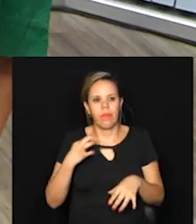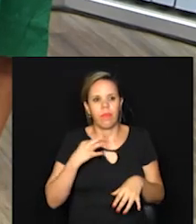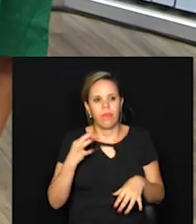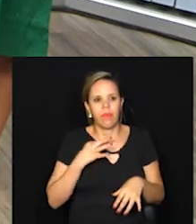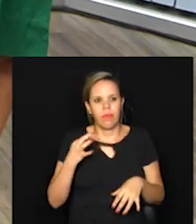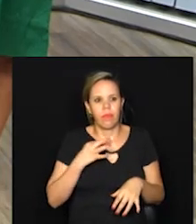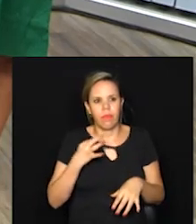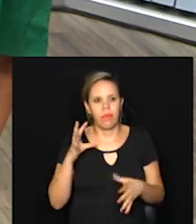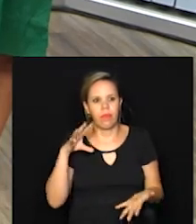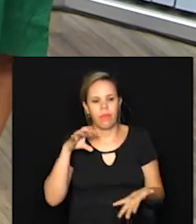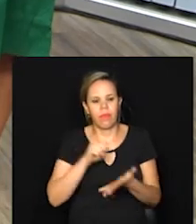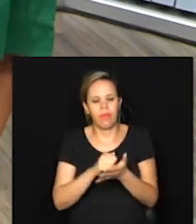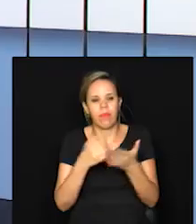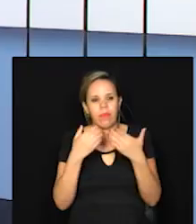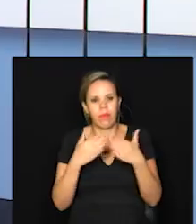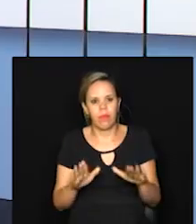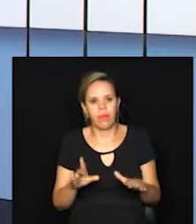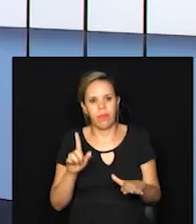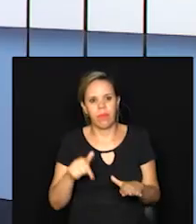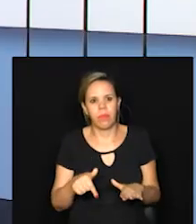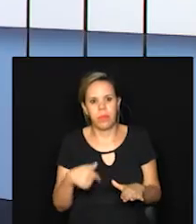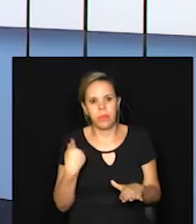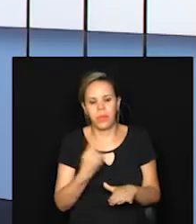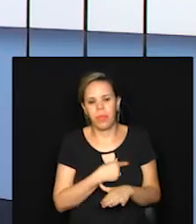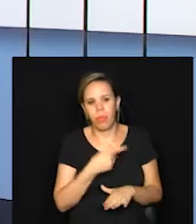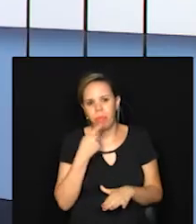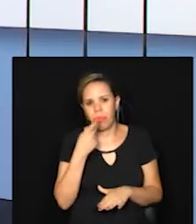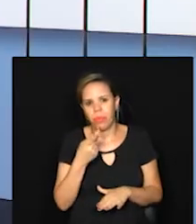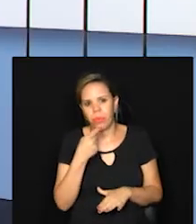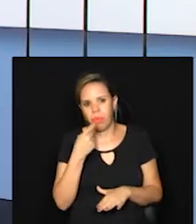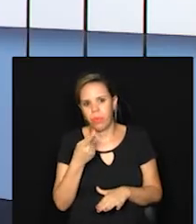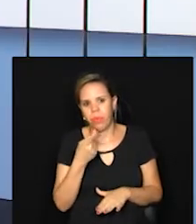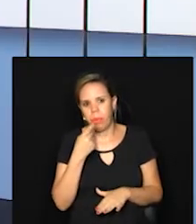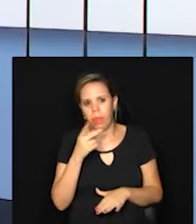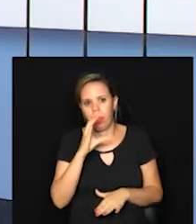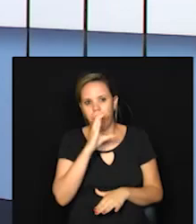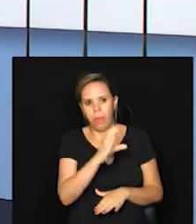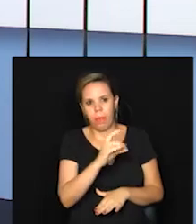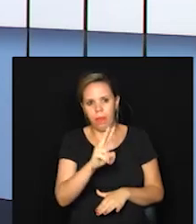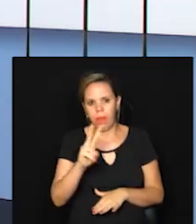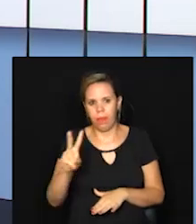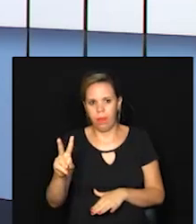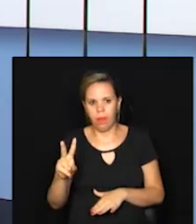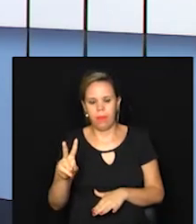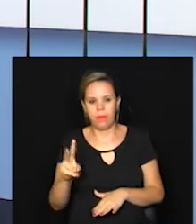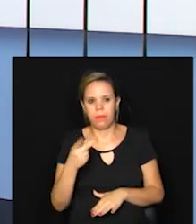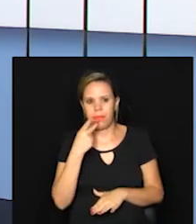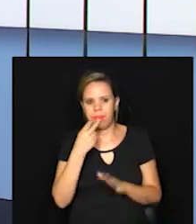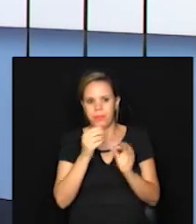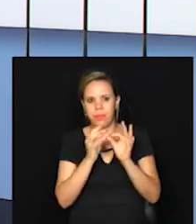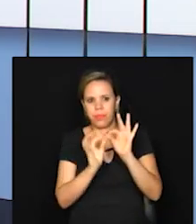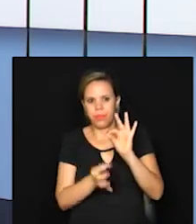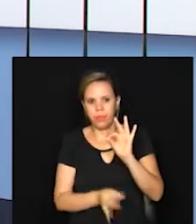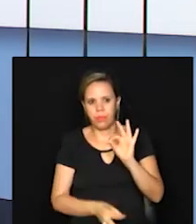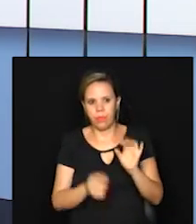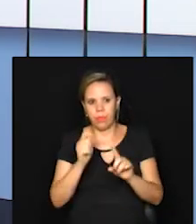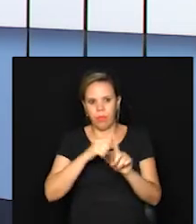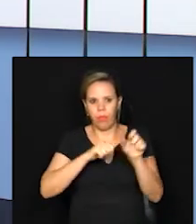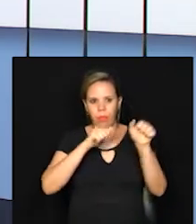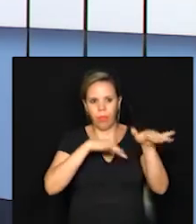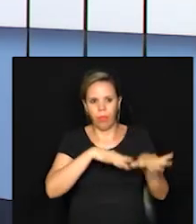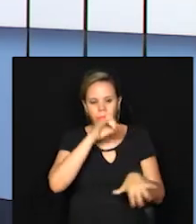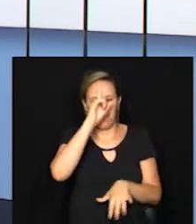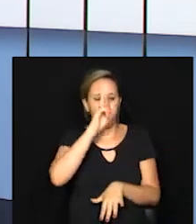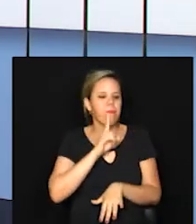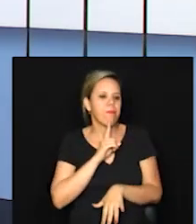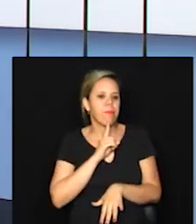porque as inscrições estão abertas. Isso mesmo, a gente vai falar um pouco do CVV. A gente falou bastante do mês de setembro